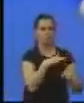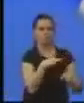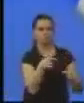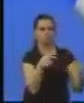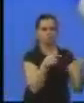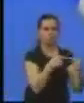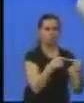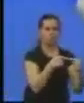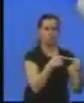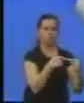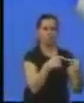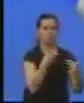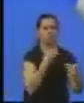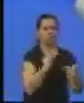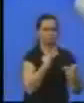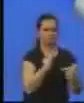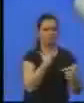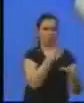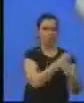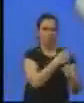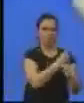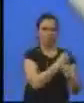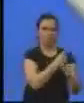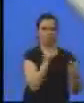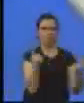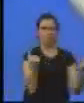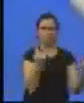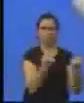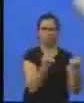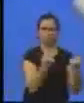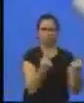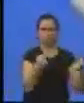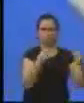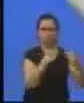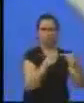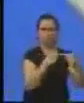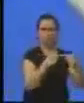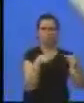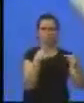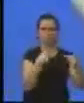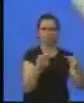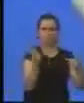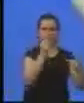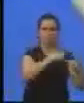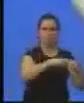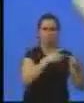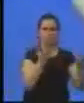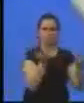de determinadas funções em alguns pontos específicos. Então, voltando no nosso